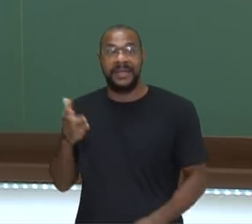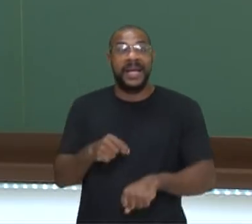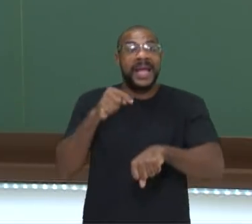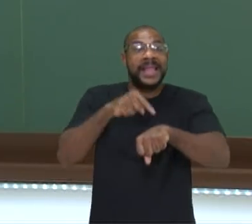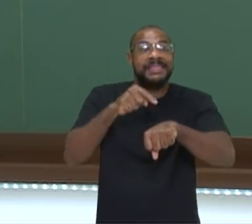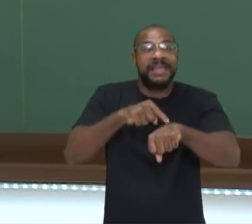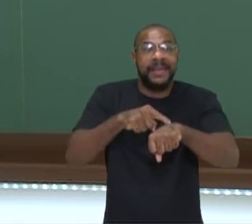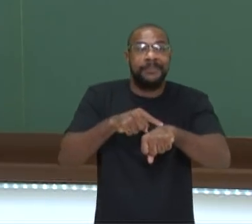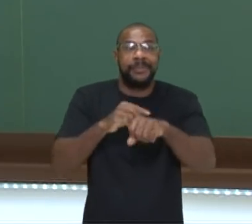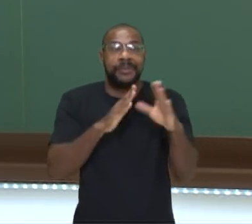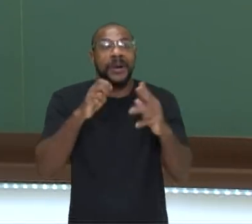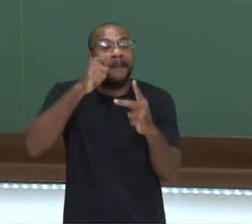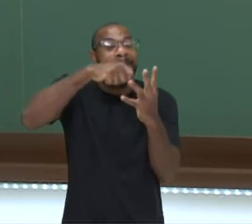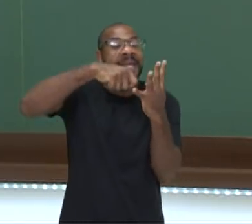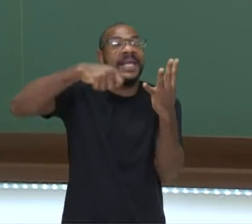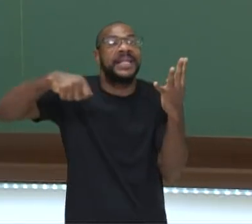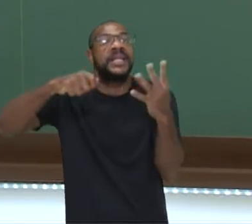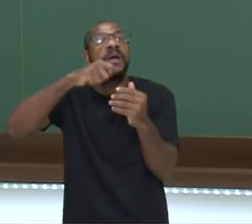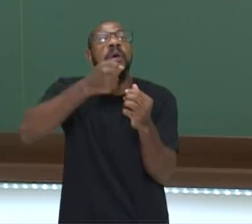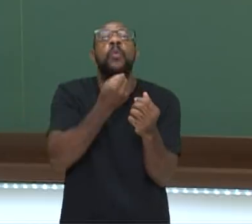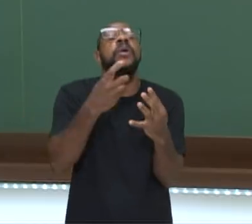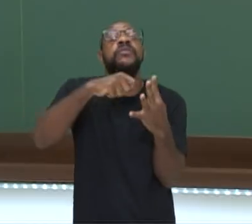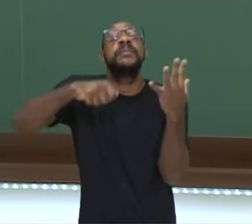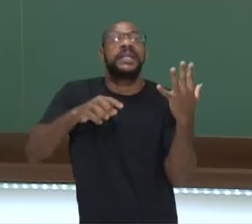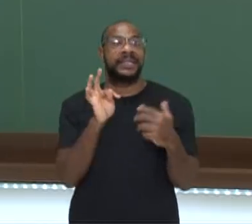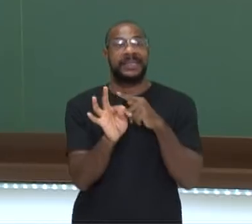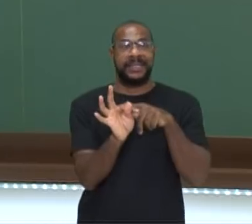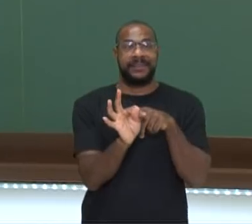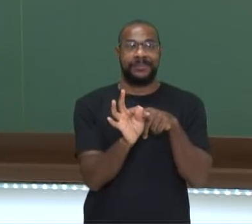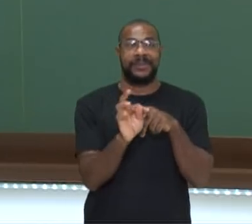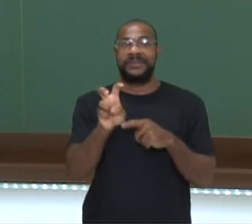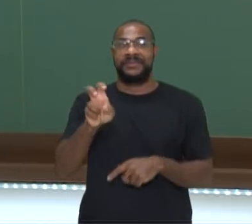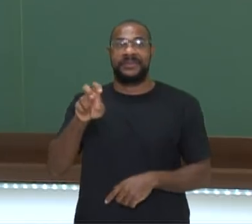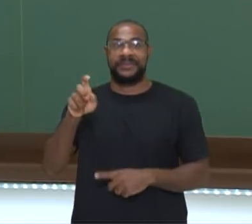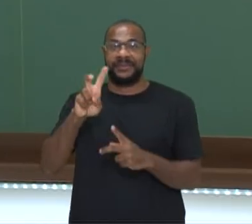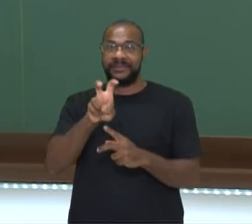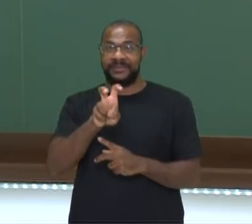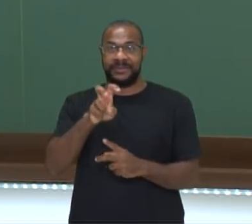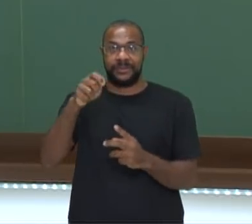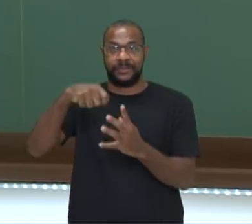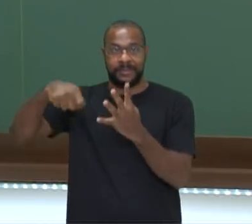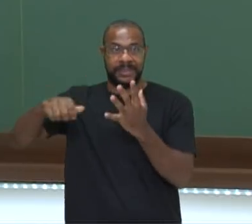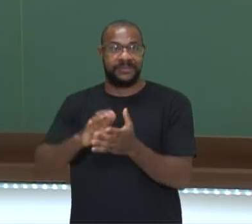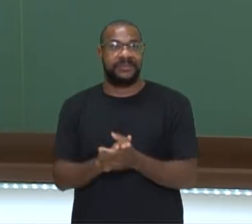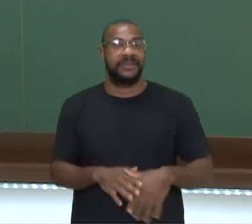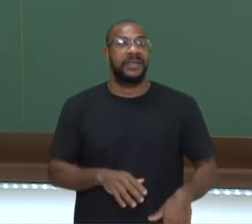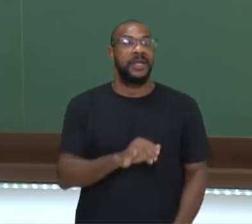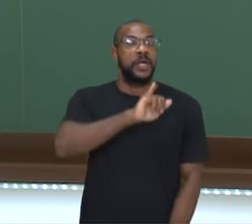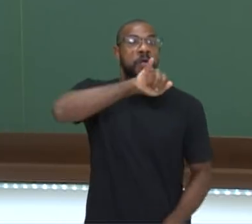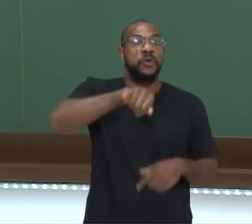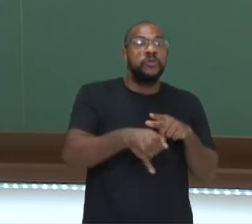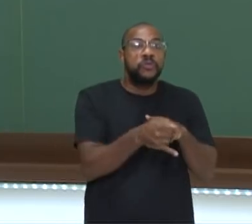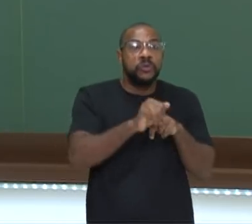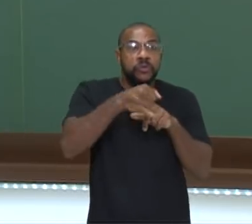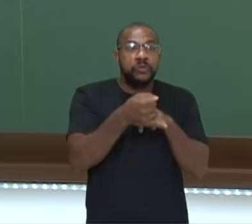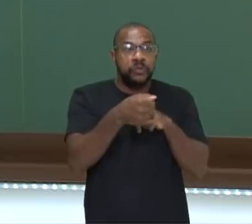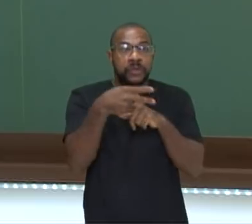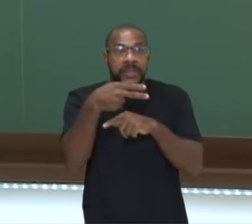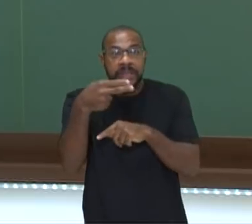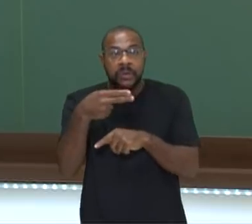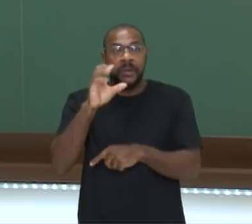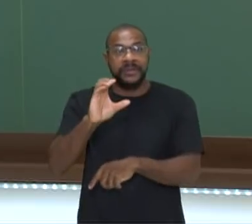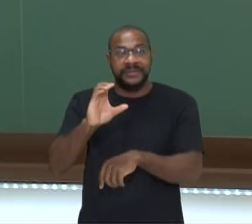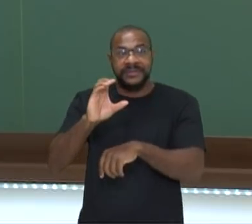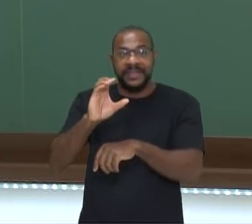o juro, então a gente vai aplicar aqui o capital que a gente não conhece, a taxa 6%, da forma decimal, e o